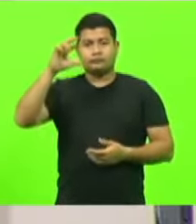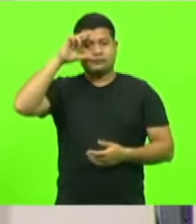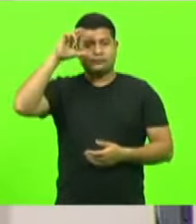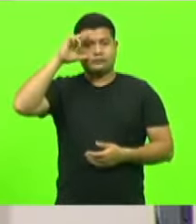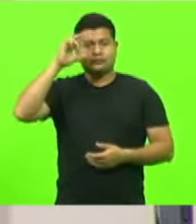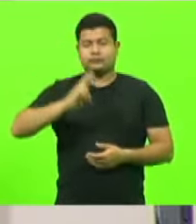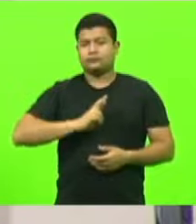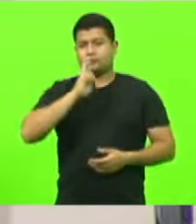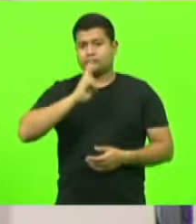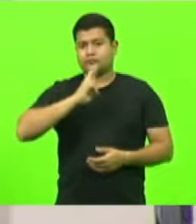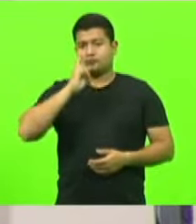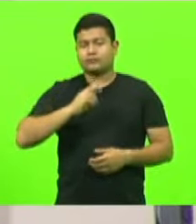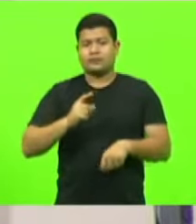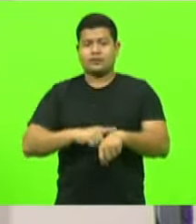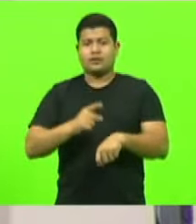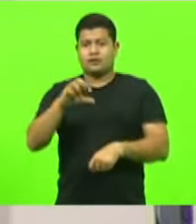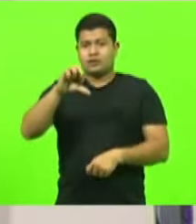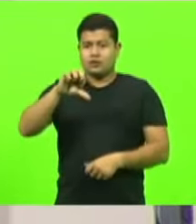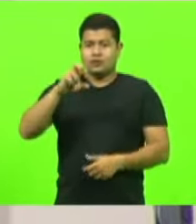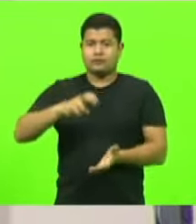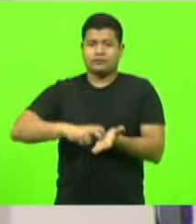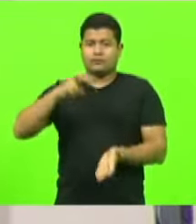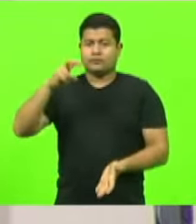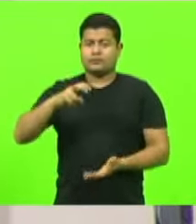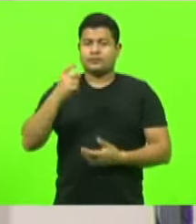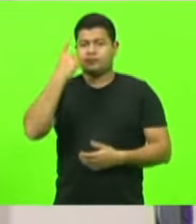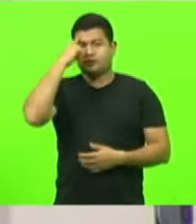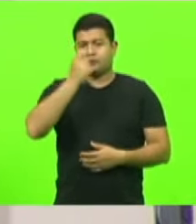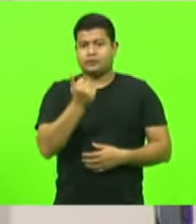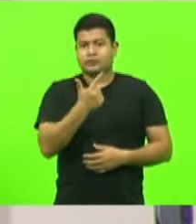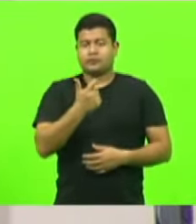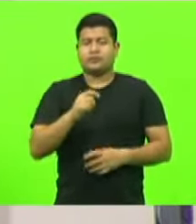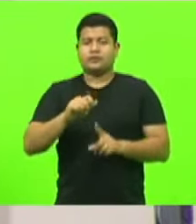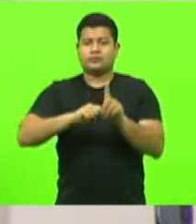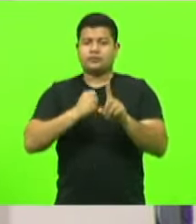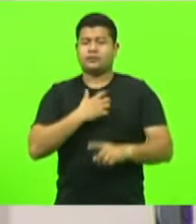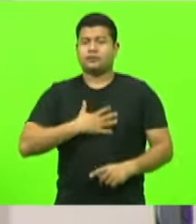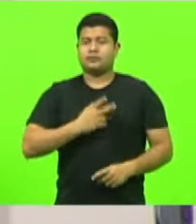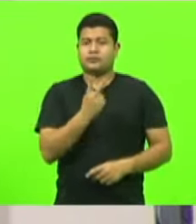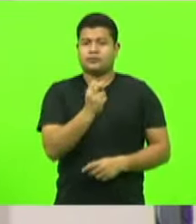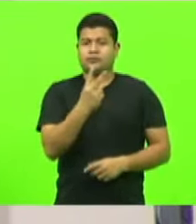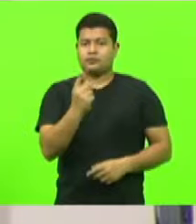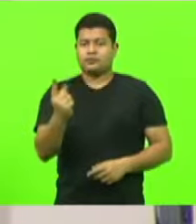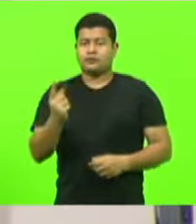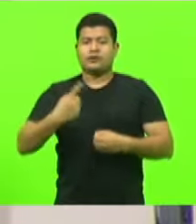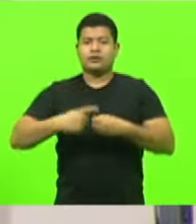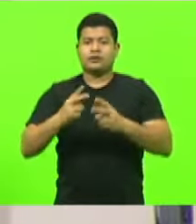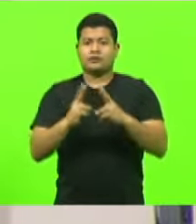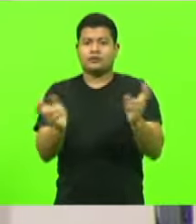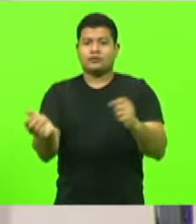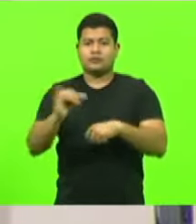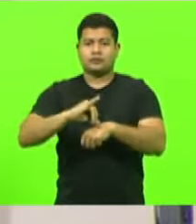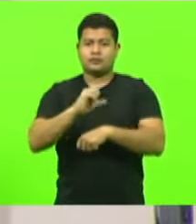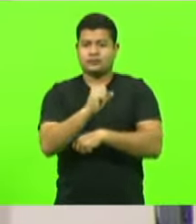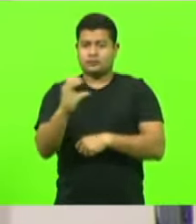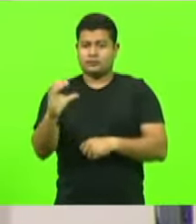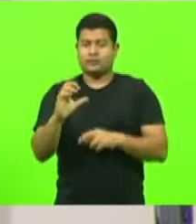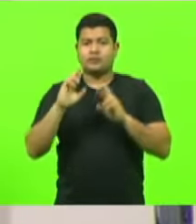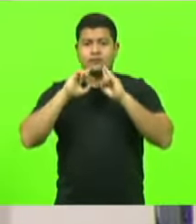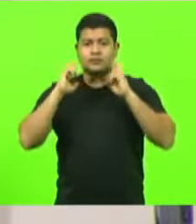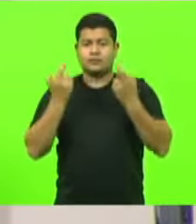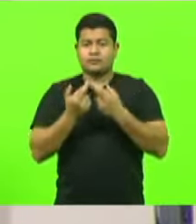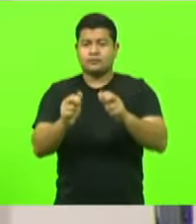Minotto. Às 9 horas do dia 12 do mês de agosto de 2021, nesta cidade de Florianópolis, reuniu-se a Assembleia Legislativa em